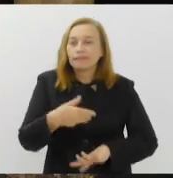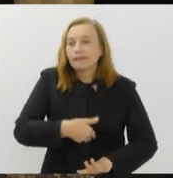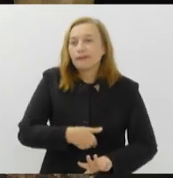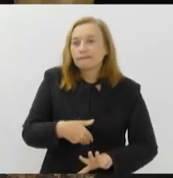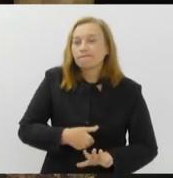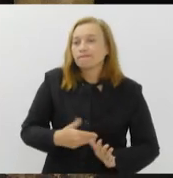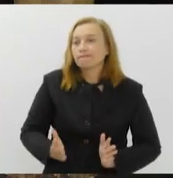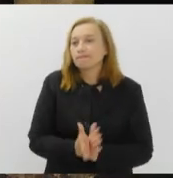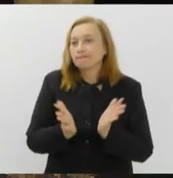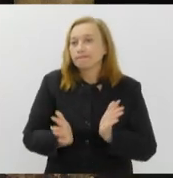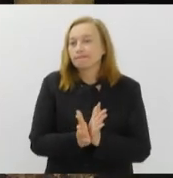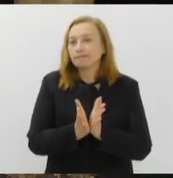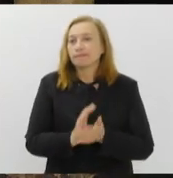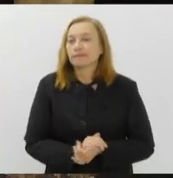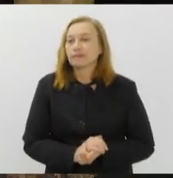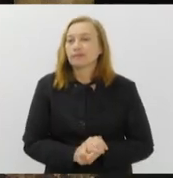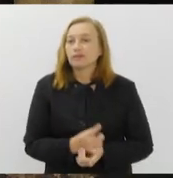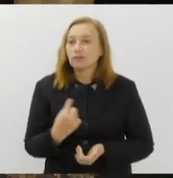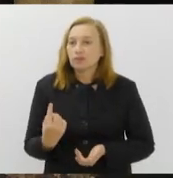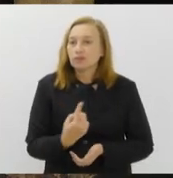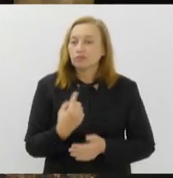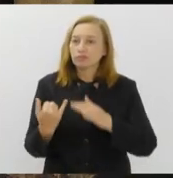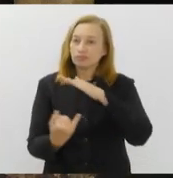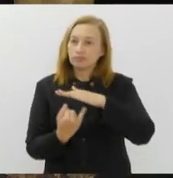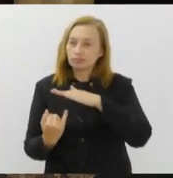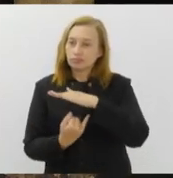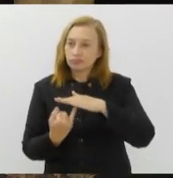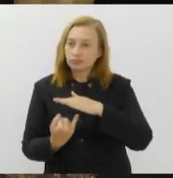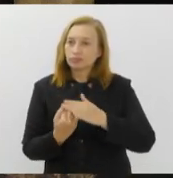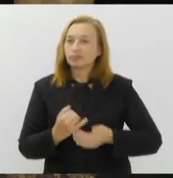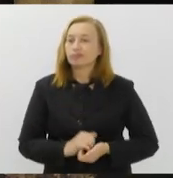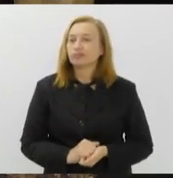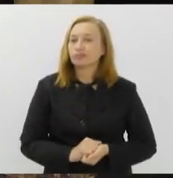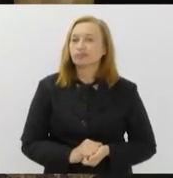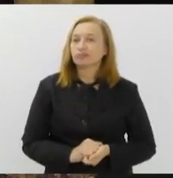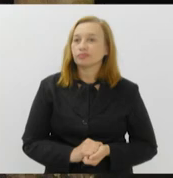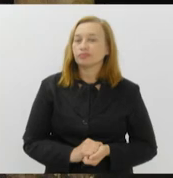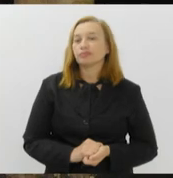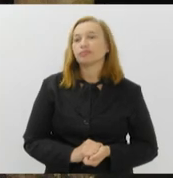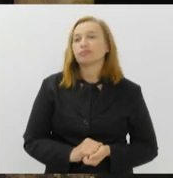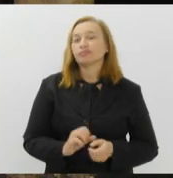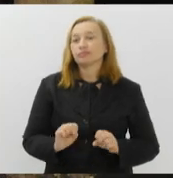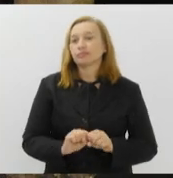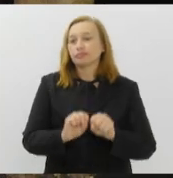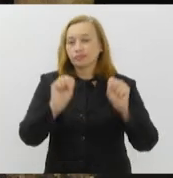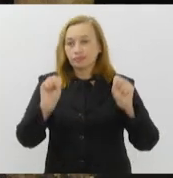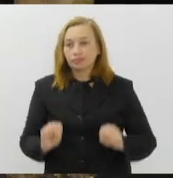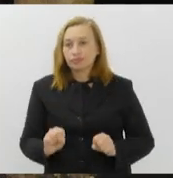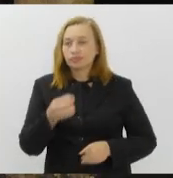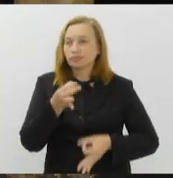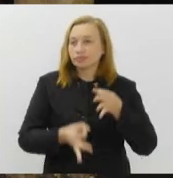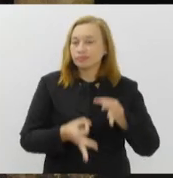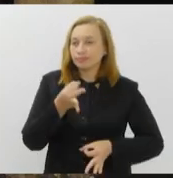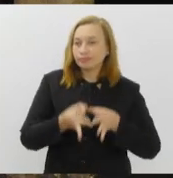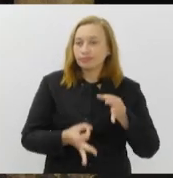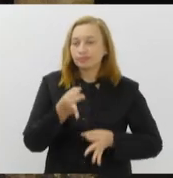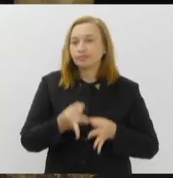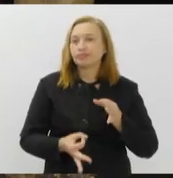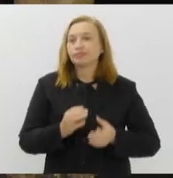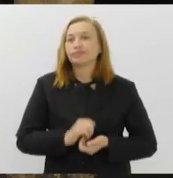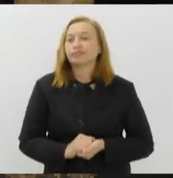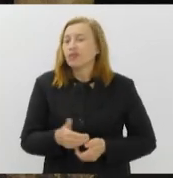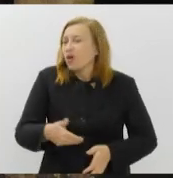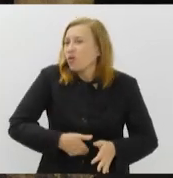pobreza. E aí, como nós somos uma instituição do sistema de justiça, e eu tenho falado isso, acho que eu falo mais de 15 anos isso já, a